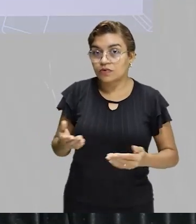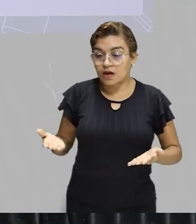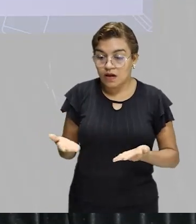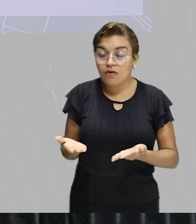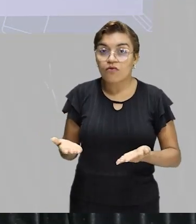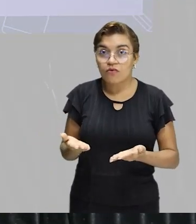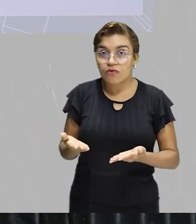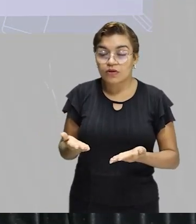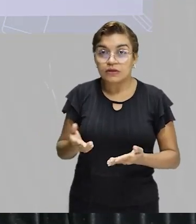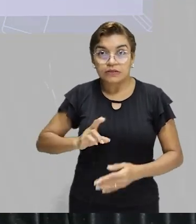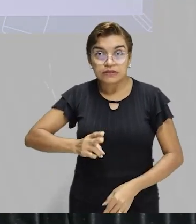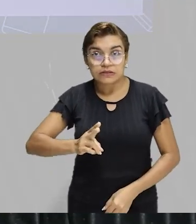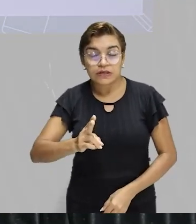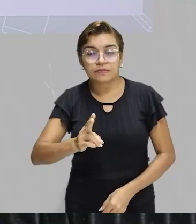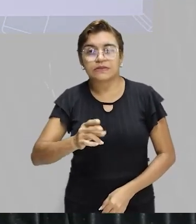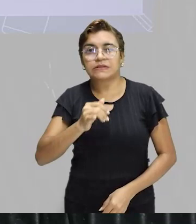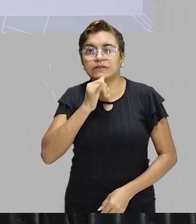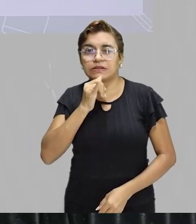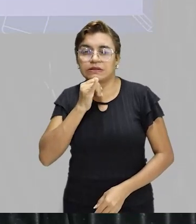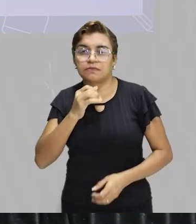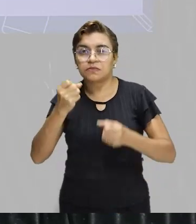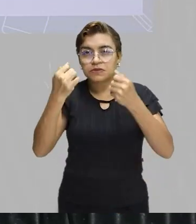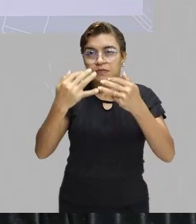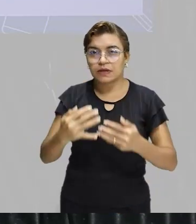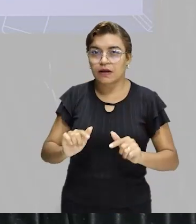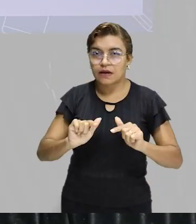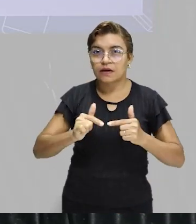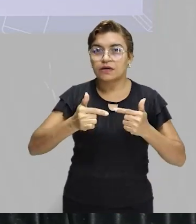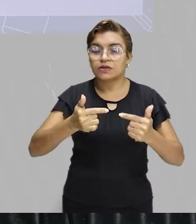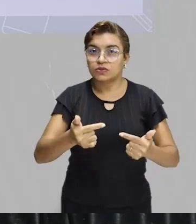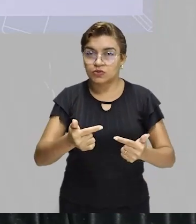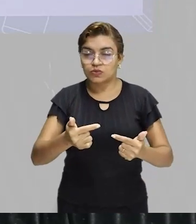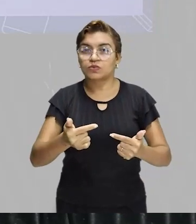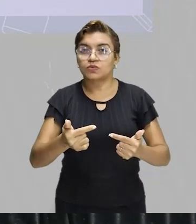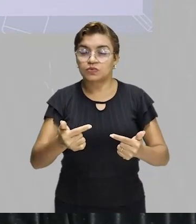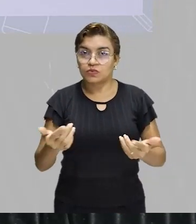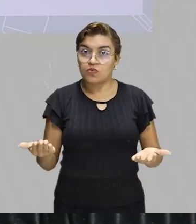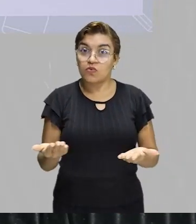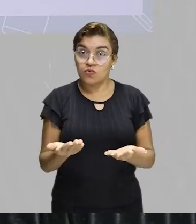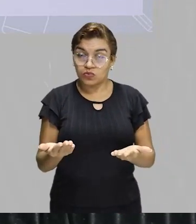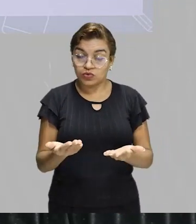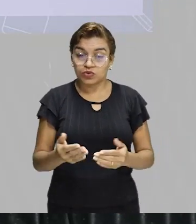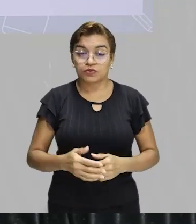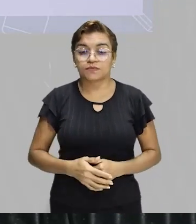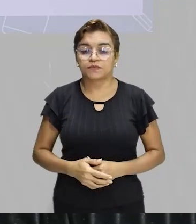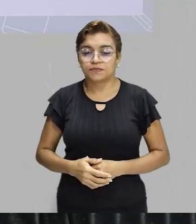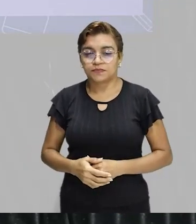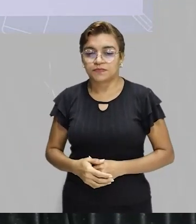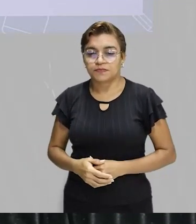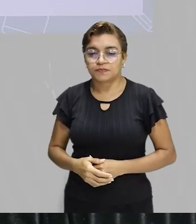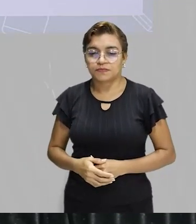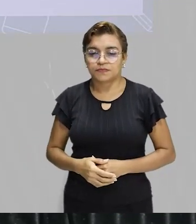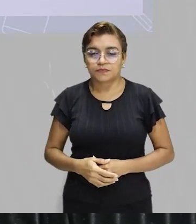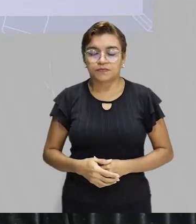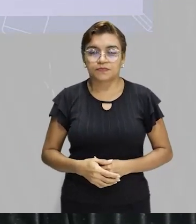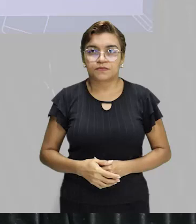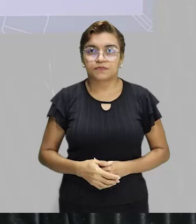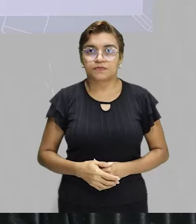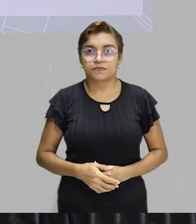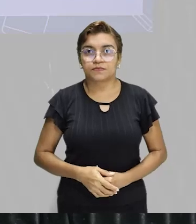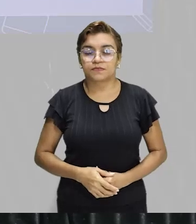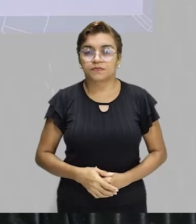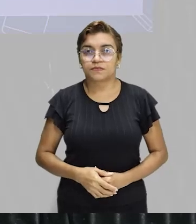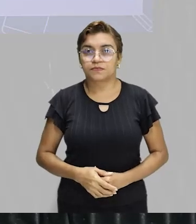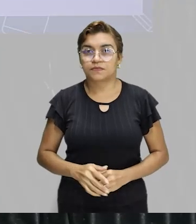usar sempre que você quer falar de ações ou atividades do momento atual. Routine actions or